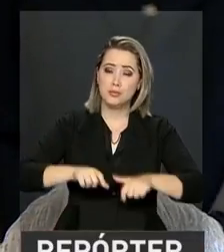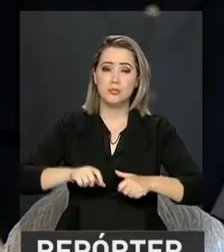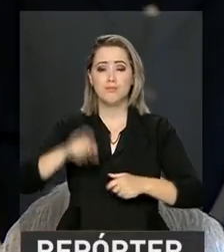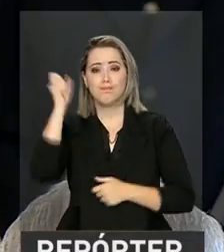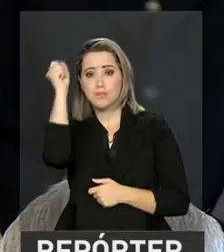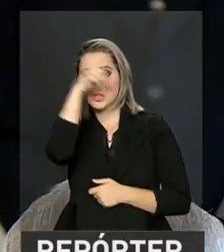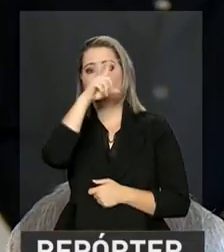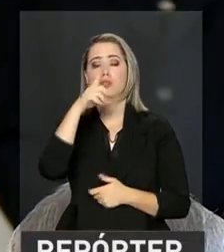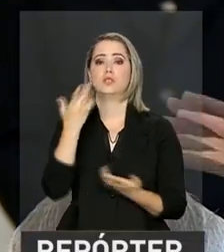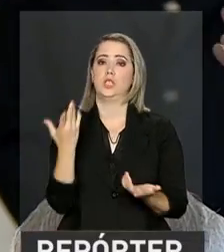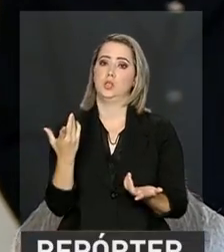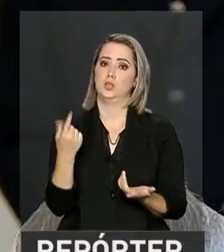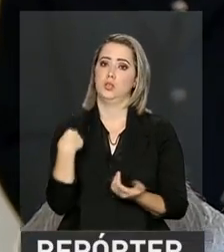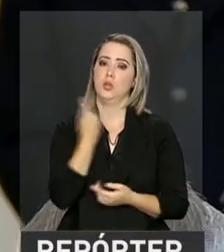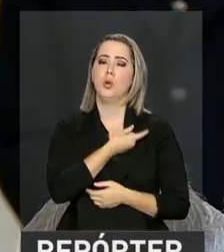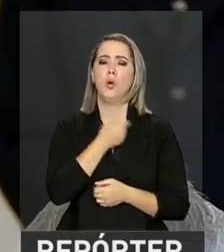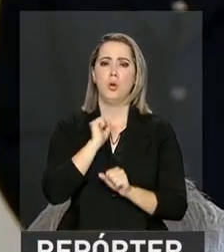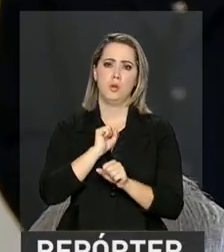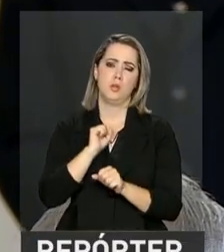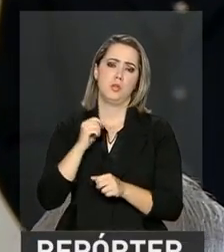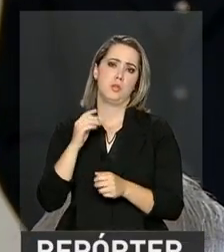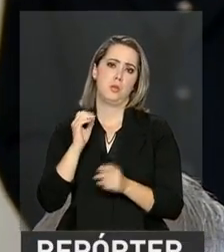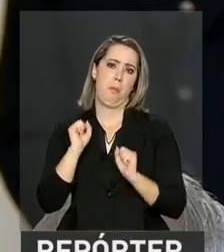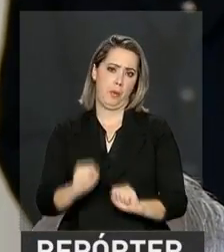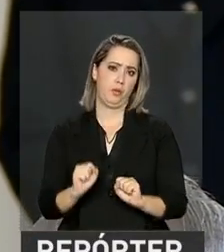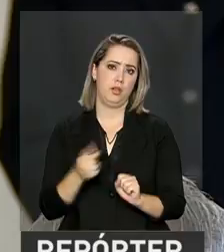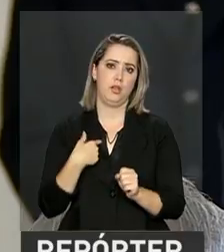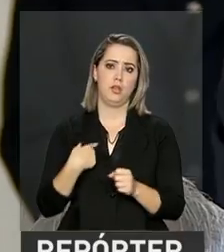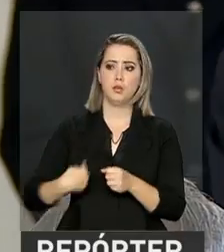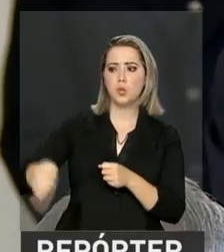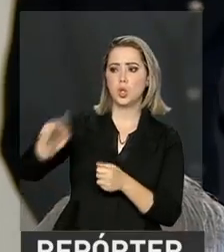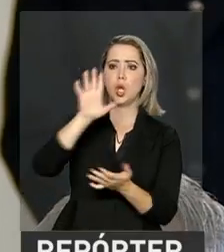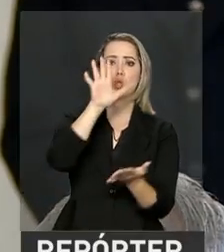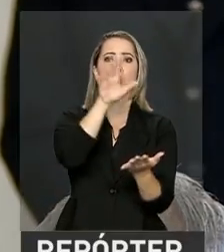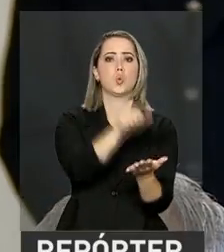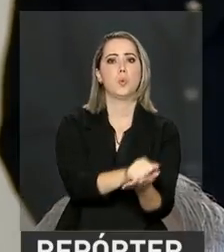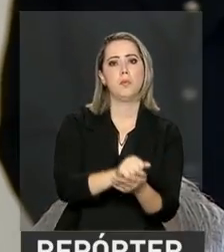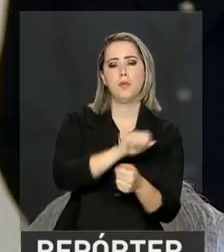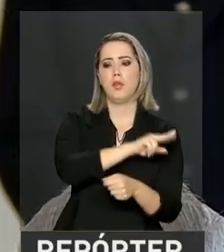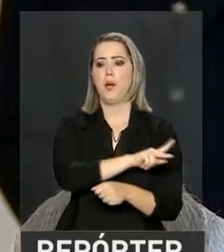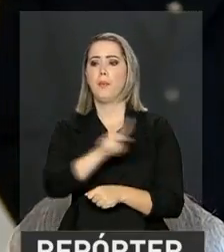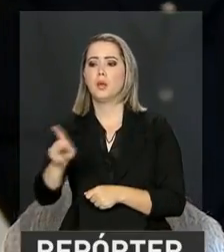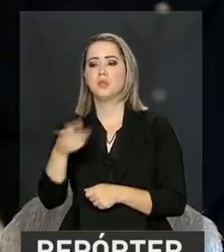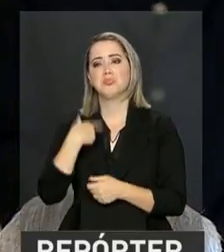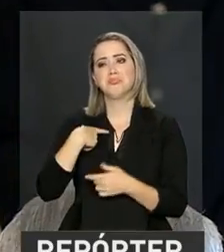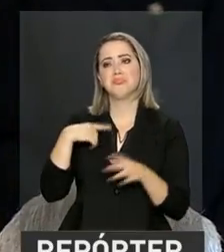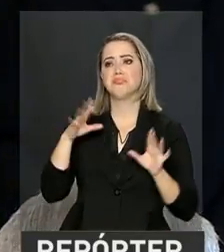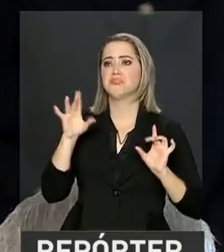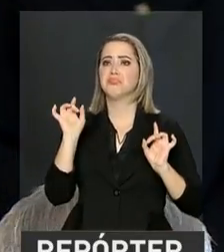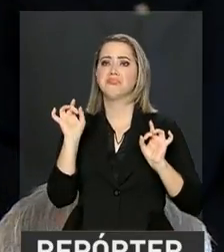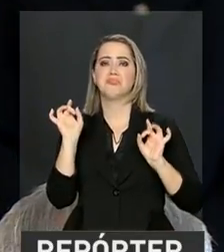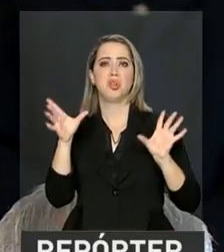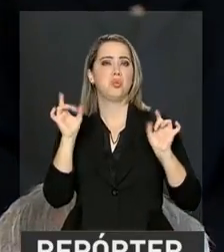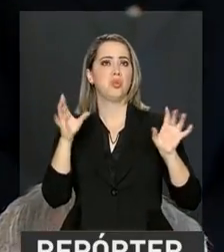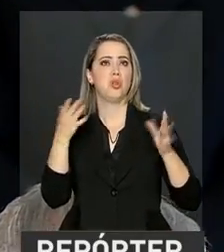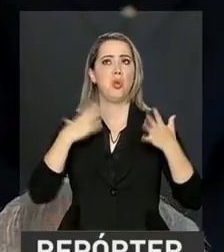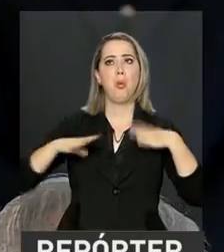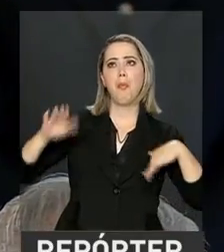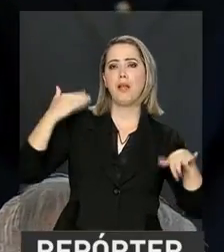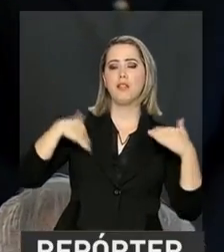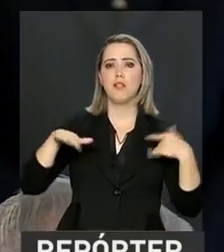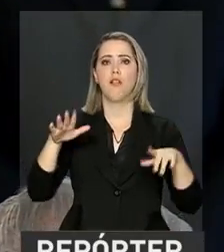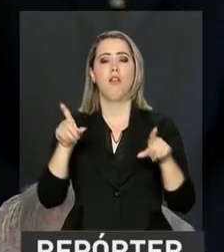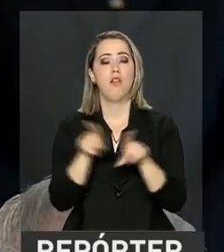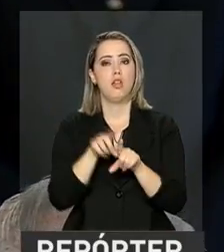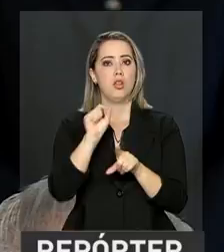nós poderíamos muito comodamente nos instalarmos a gastar à vontade ao